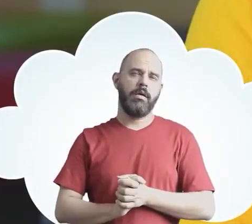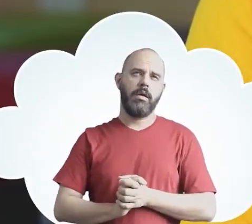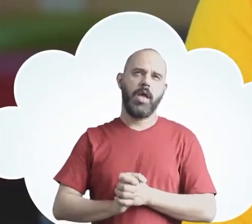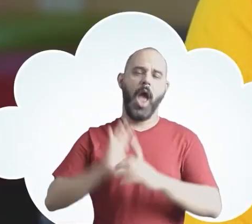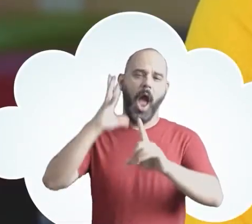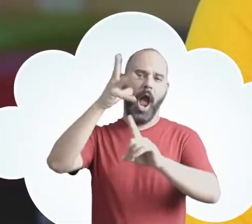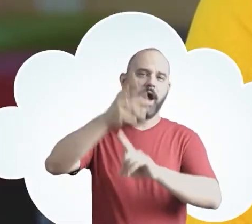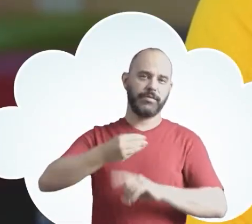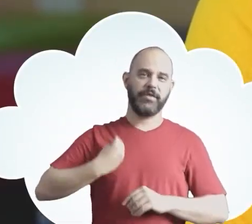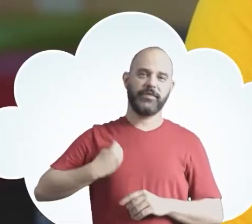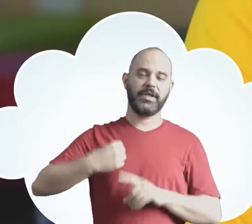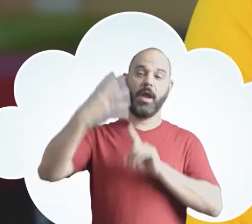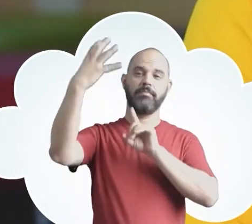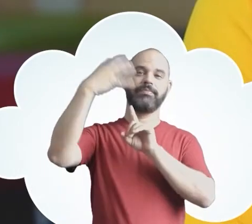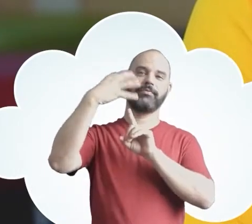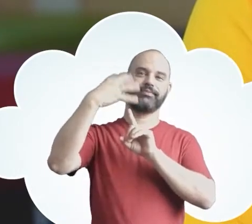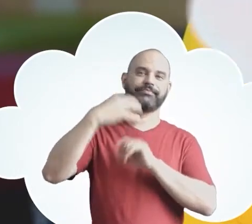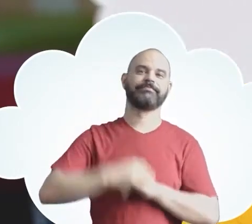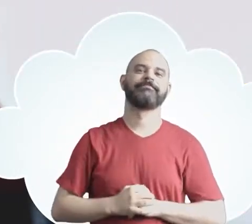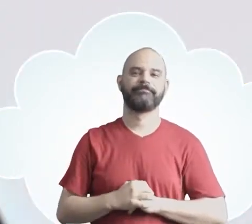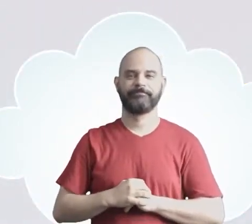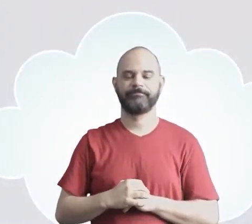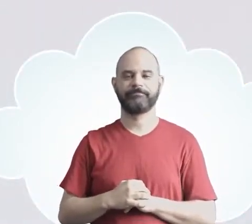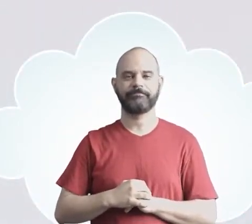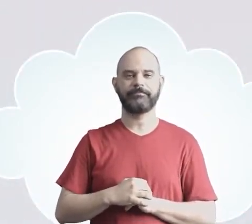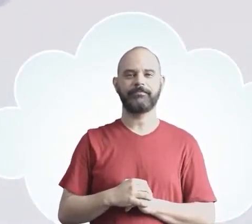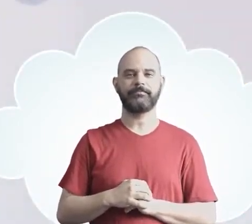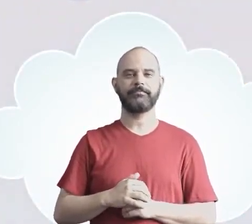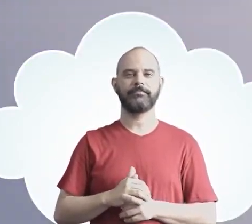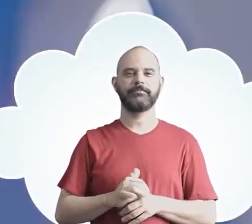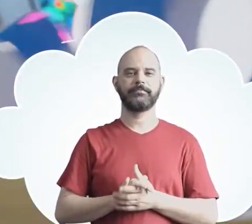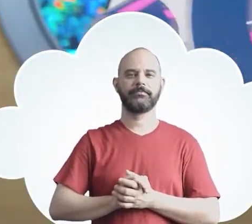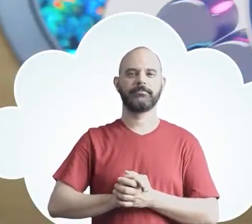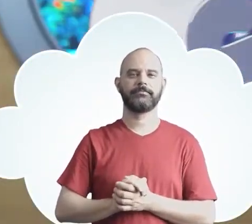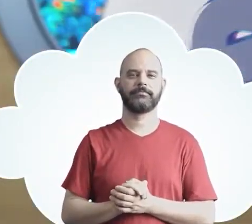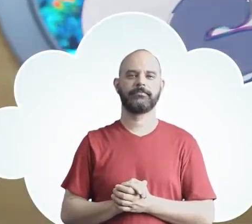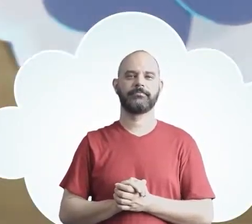a arte para a vida é inspirador.